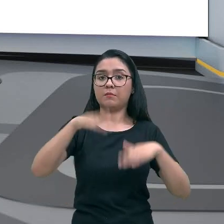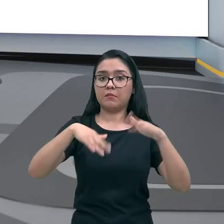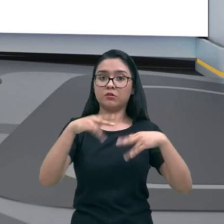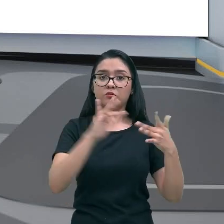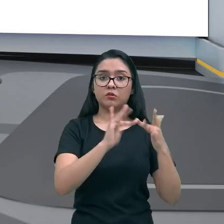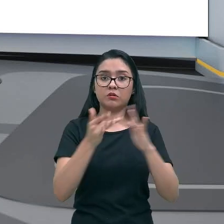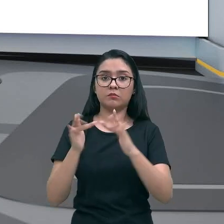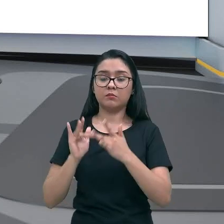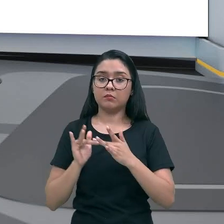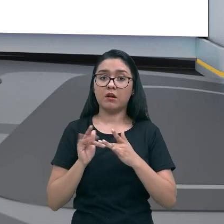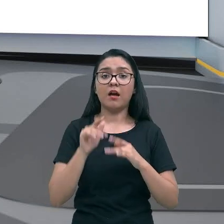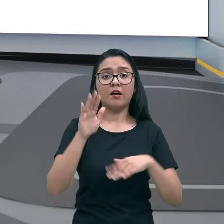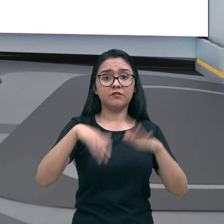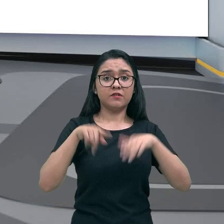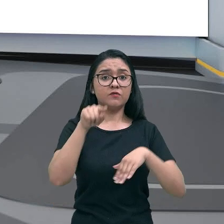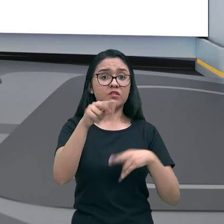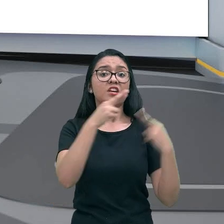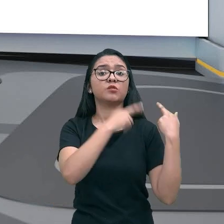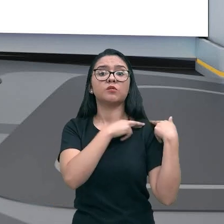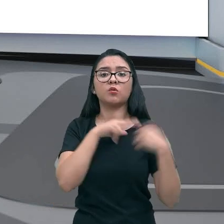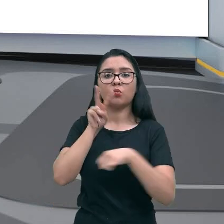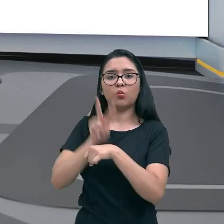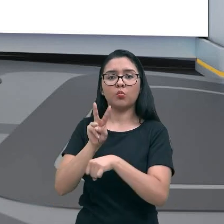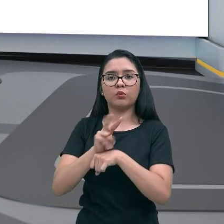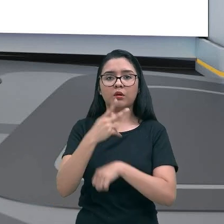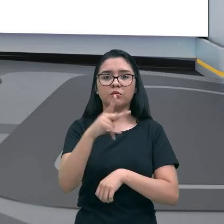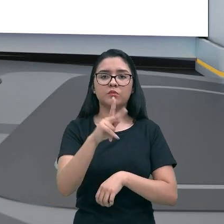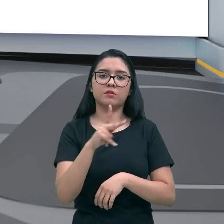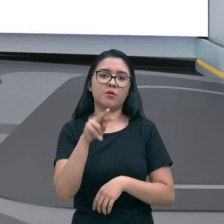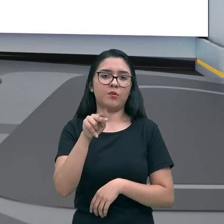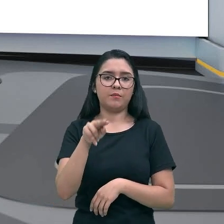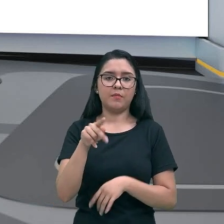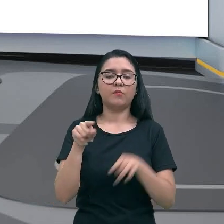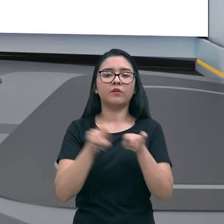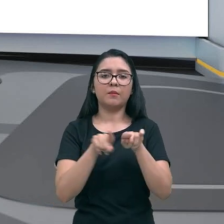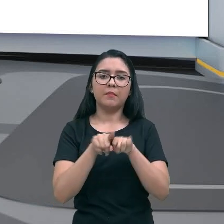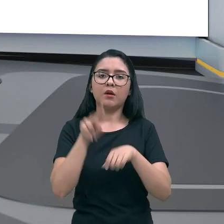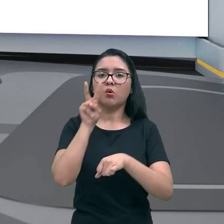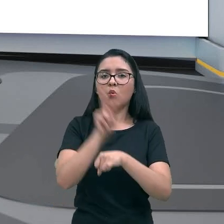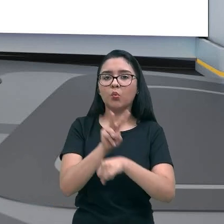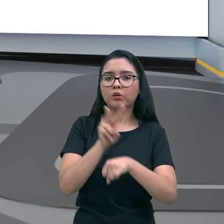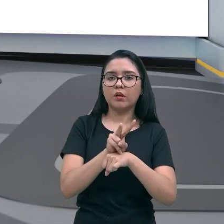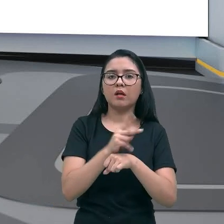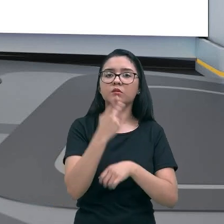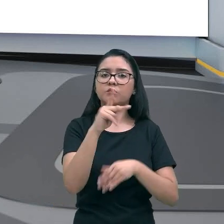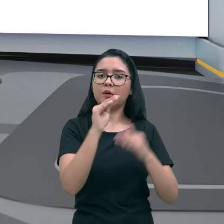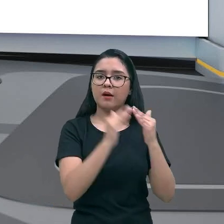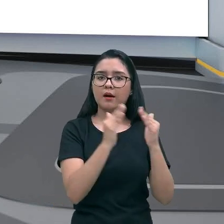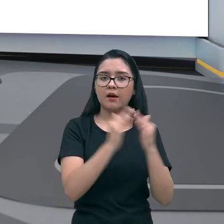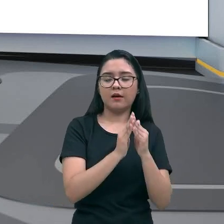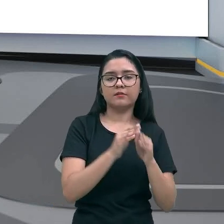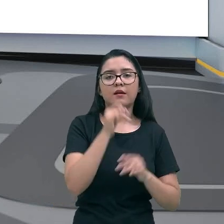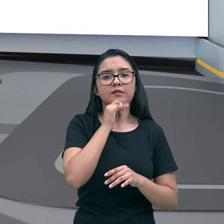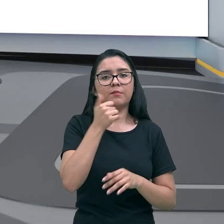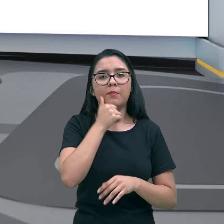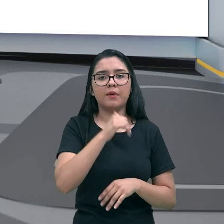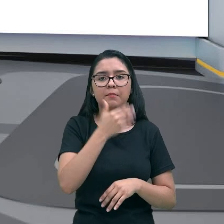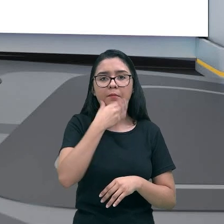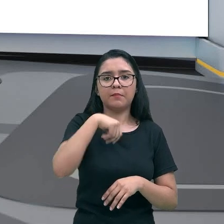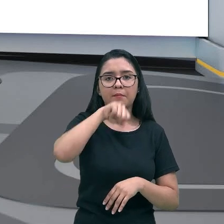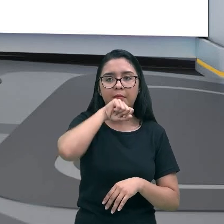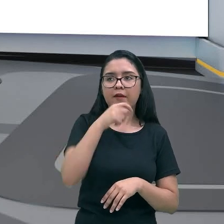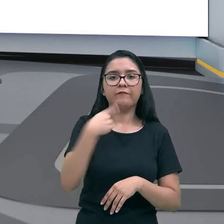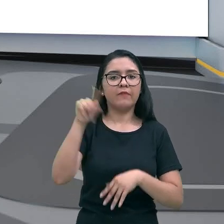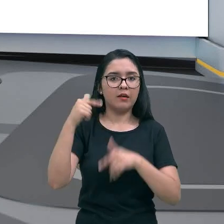responsável pelo seu irmão menor. E é você quem é responsável pela casa também. Os seus pais, os seus responsáveis estão fora e você precisa manter ali o